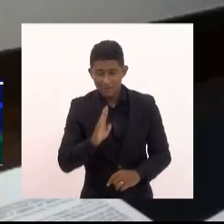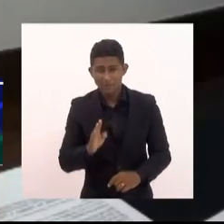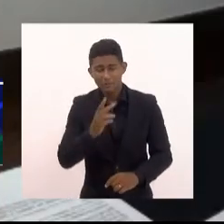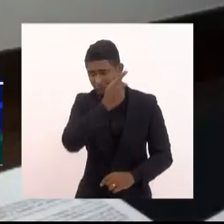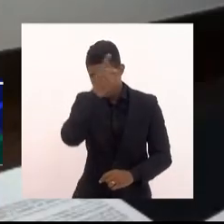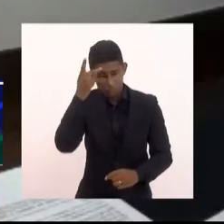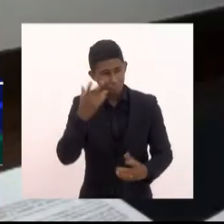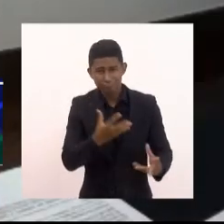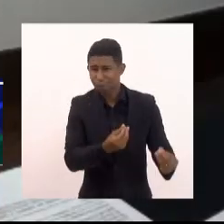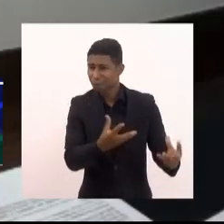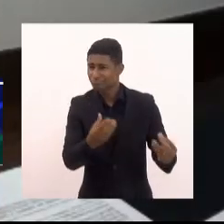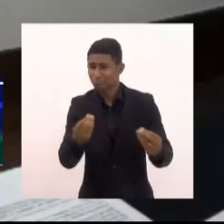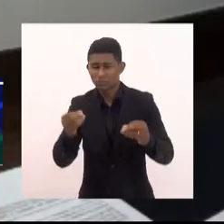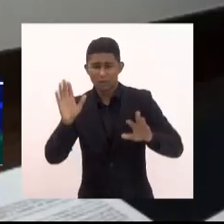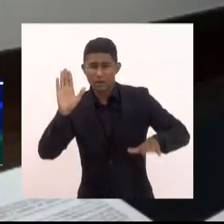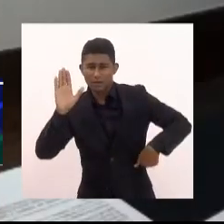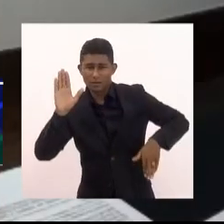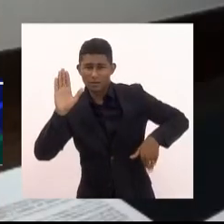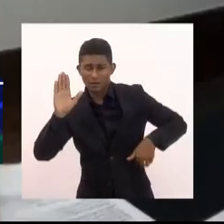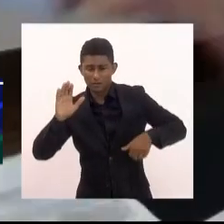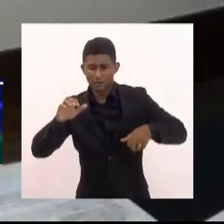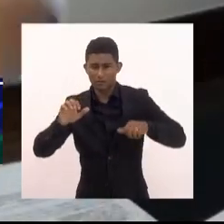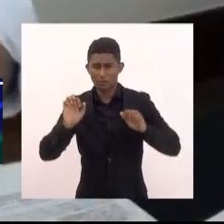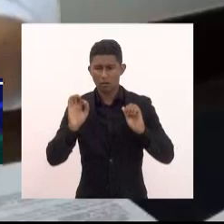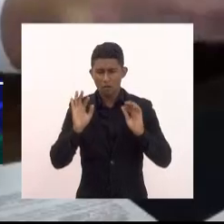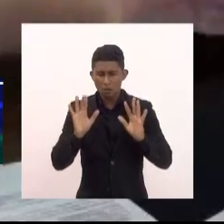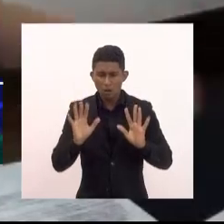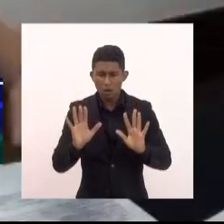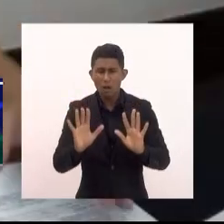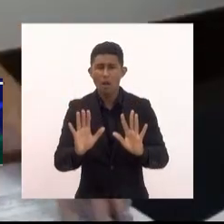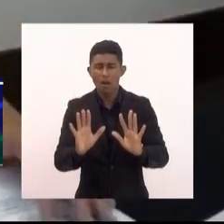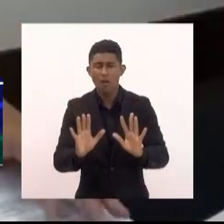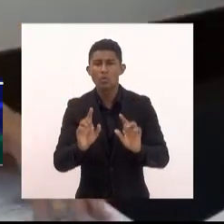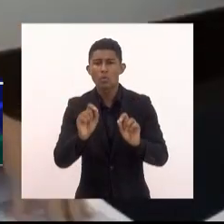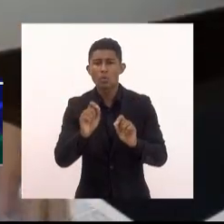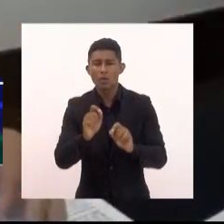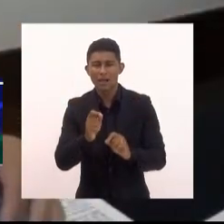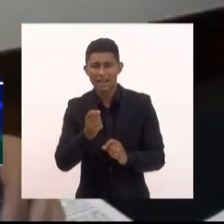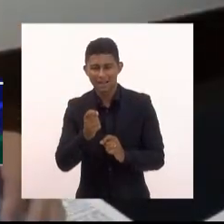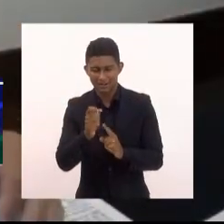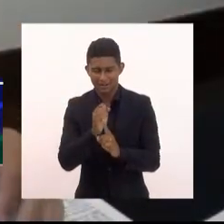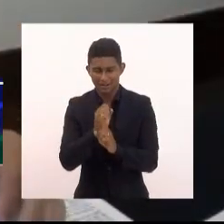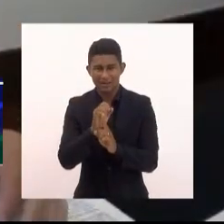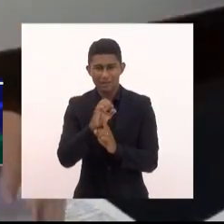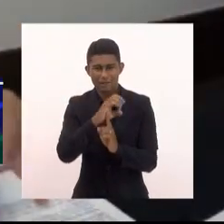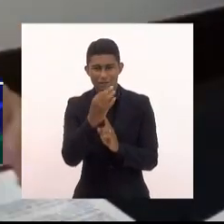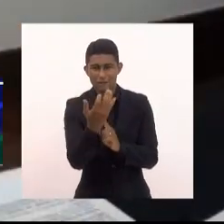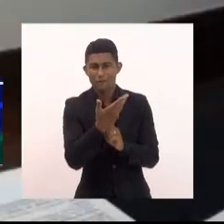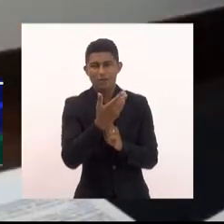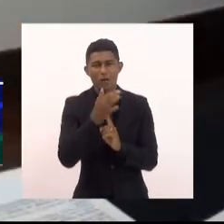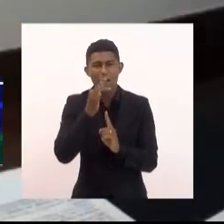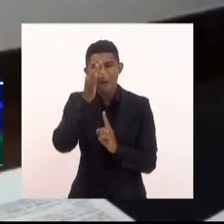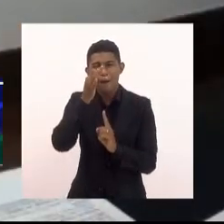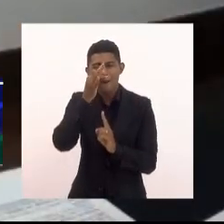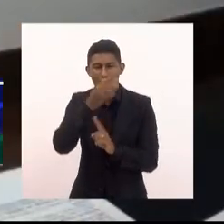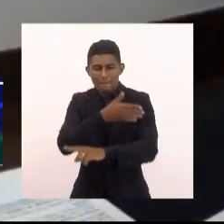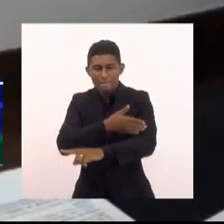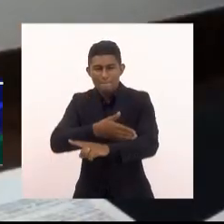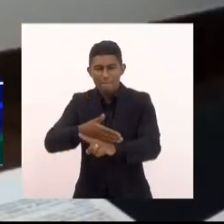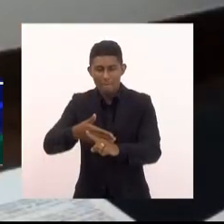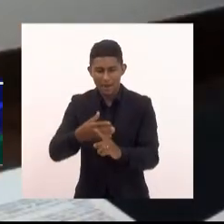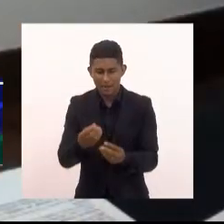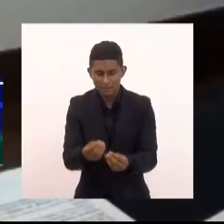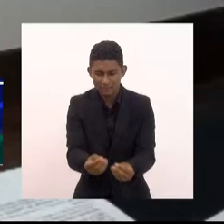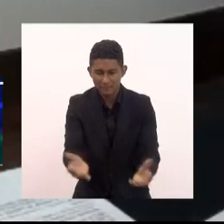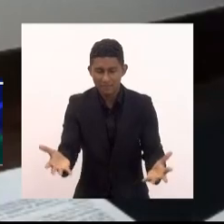mar oferecer uma rosa branca, gente de todas as religiões, gente que não tem religião alguma. Então, assim, é muito importante